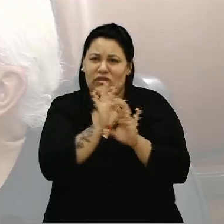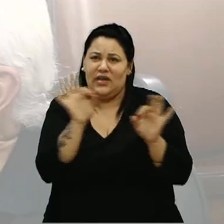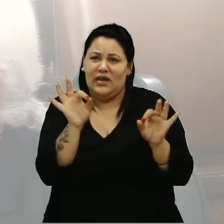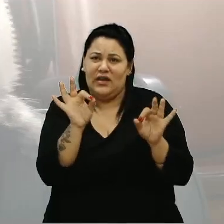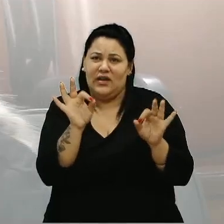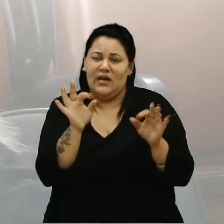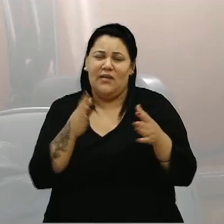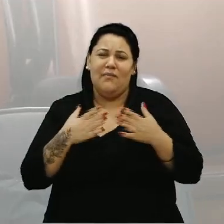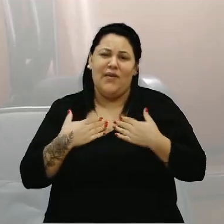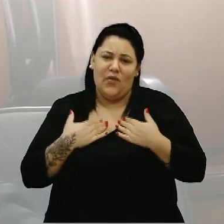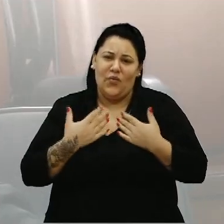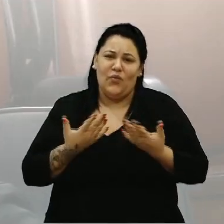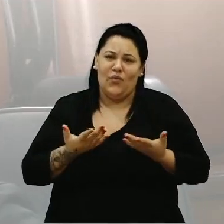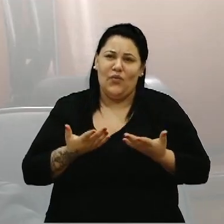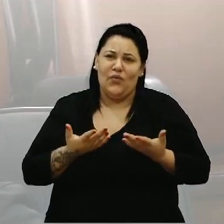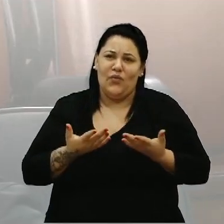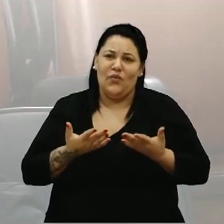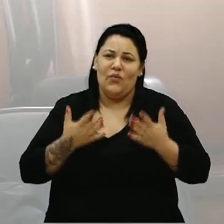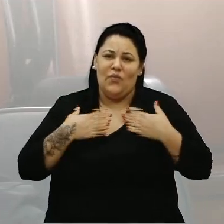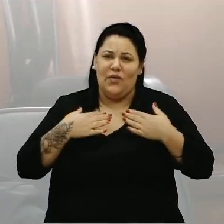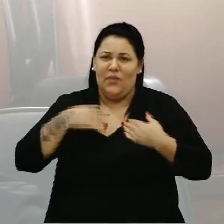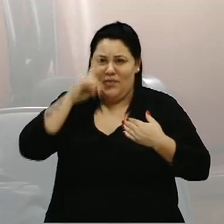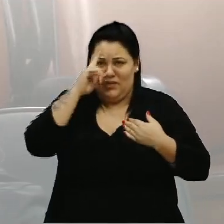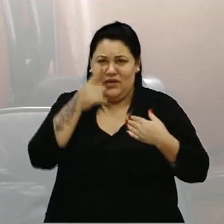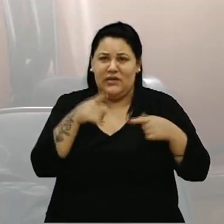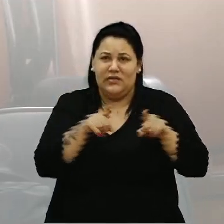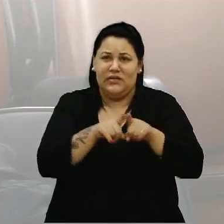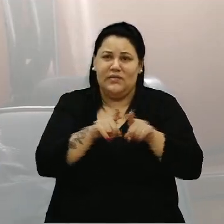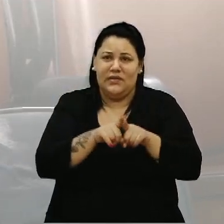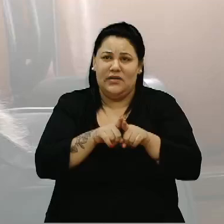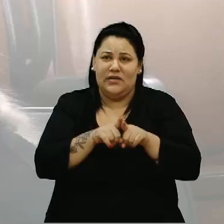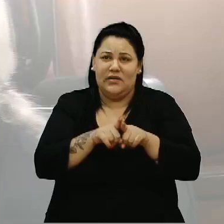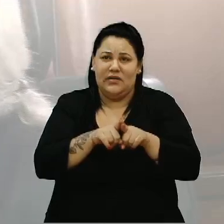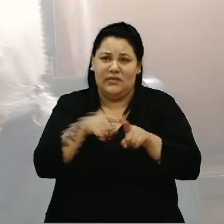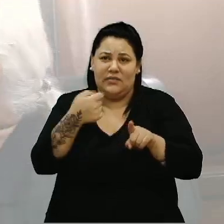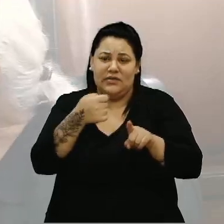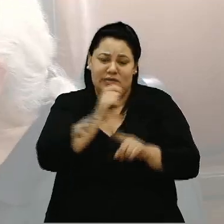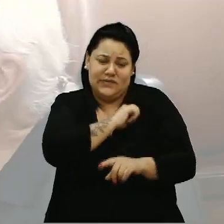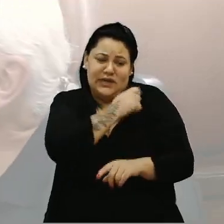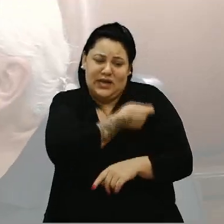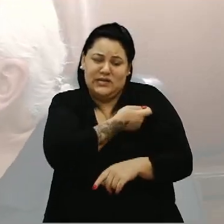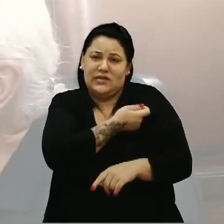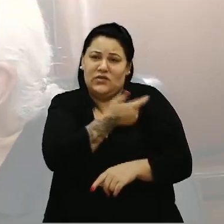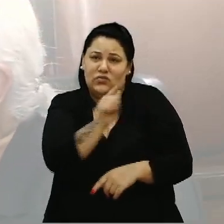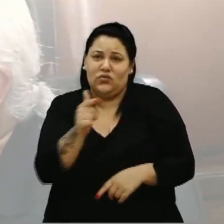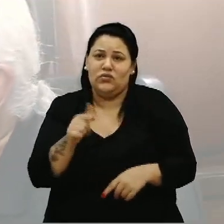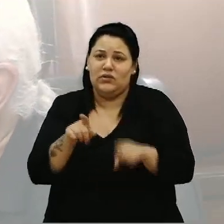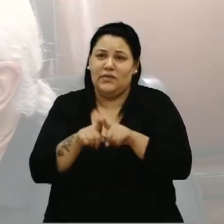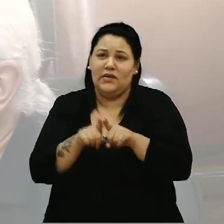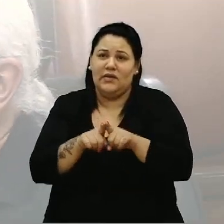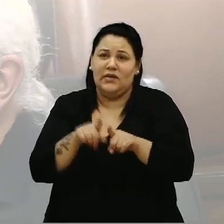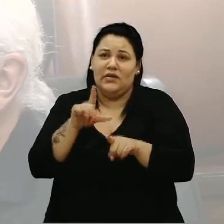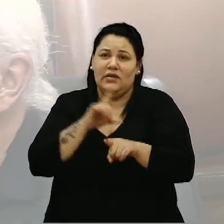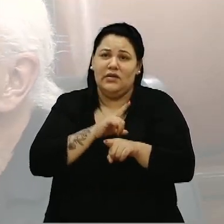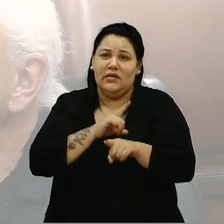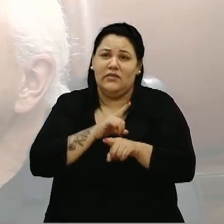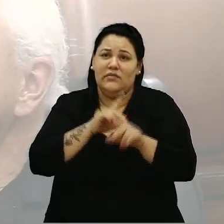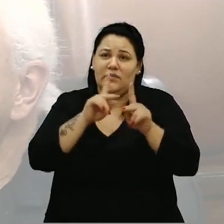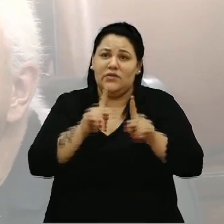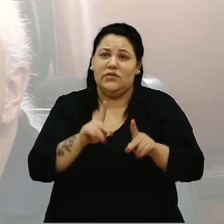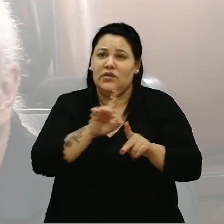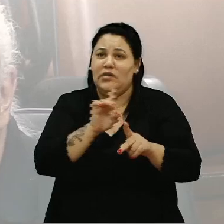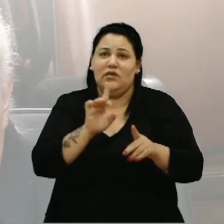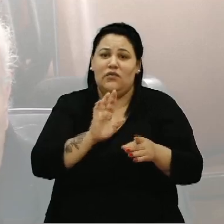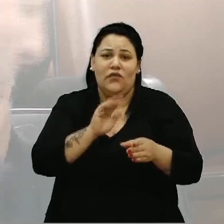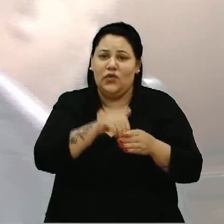meu mandato também compete a gente a fiscalizar, né? Teve gente que não votou na sessão hoje e